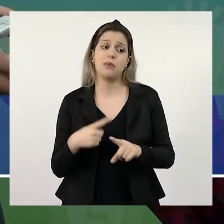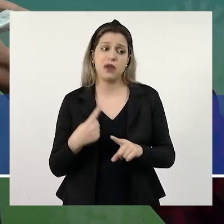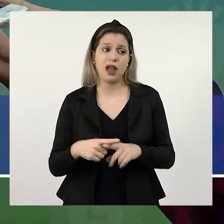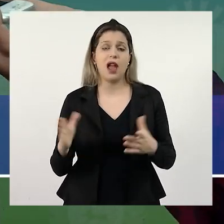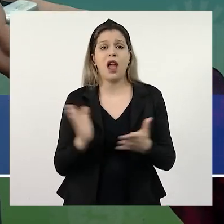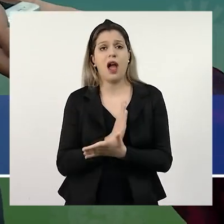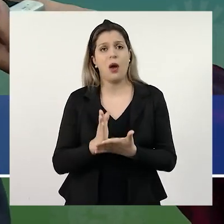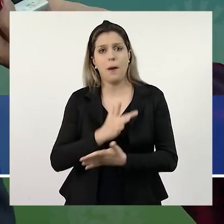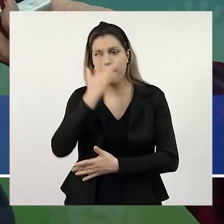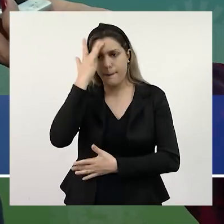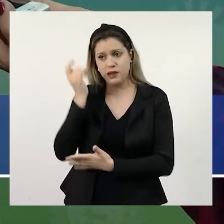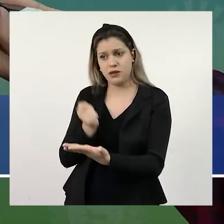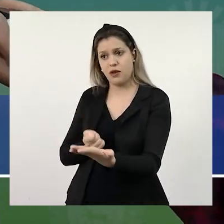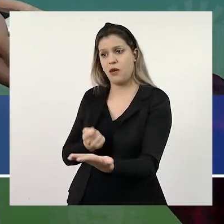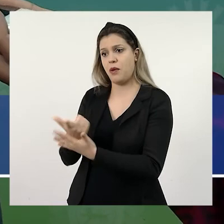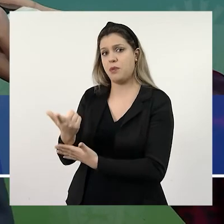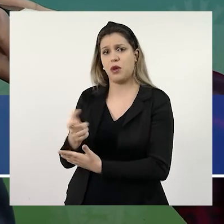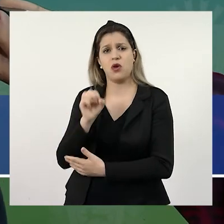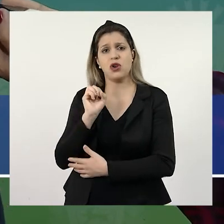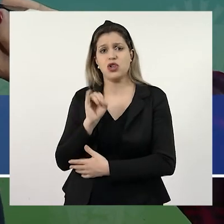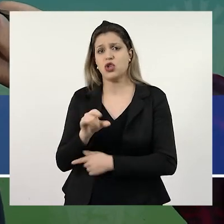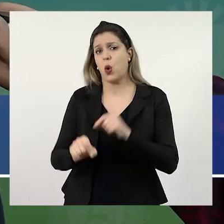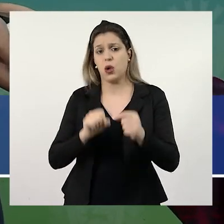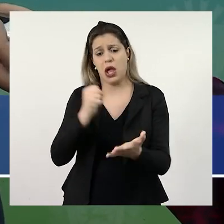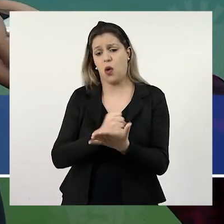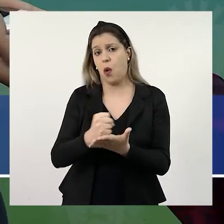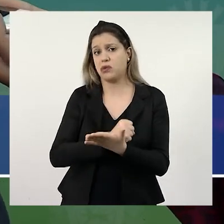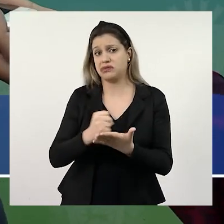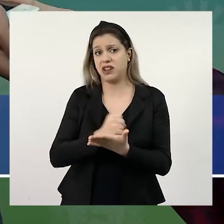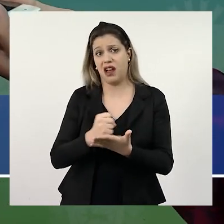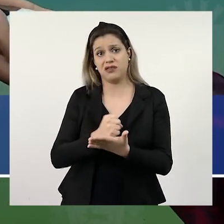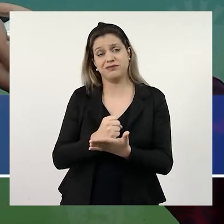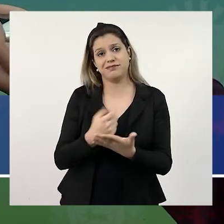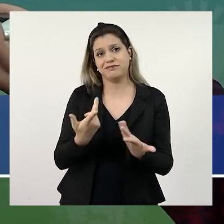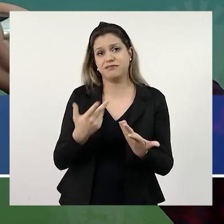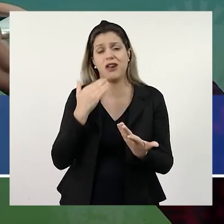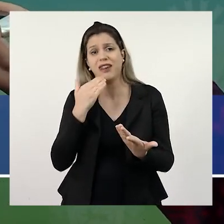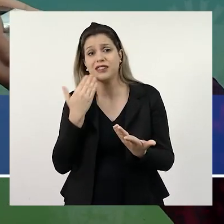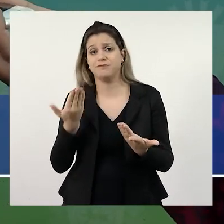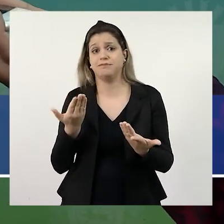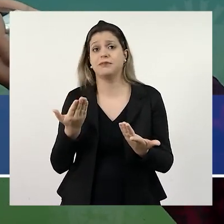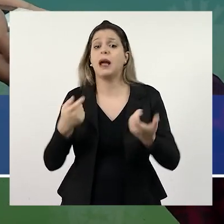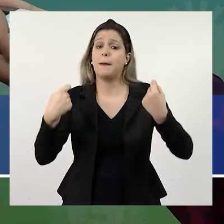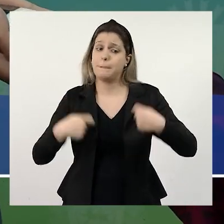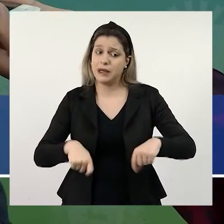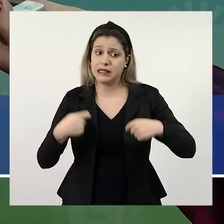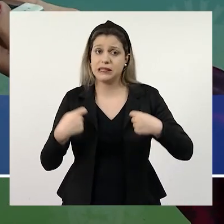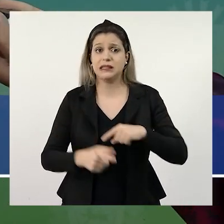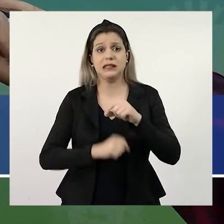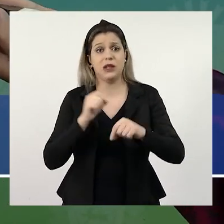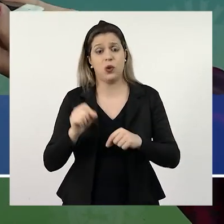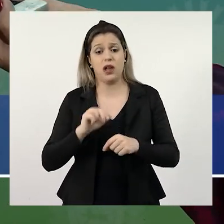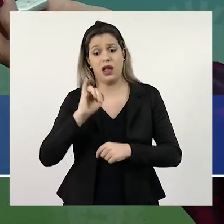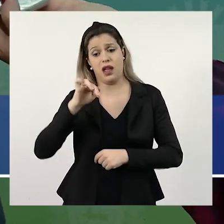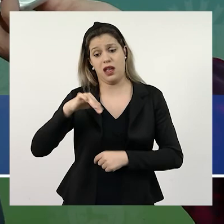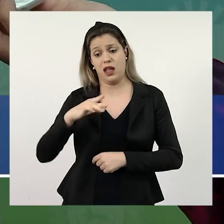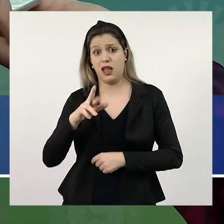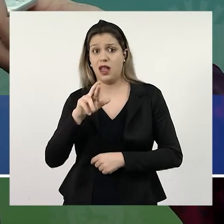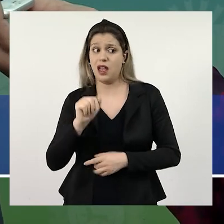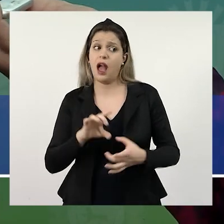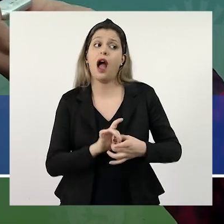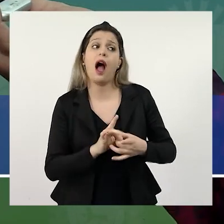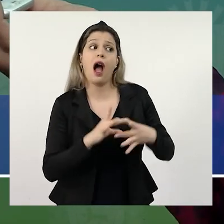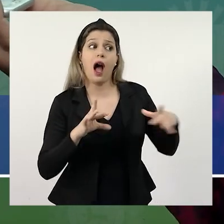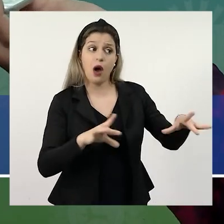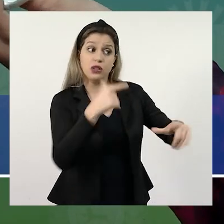assentados e foram adquiridos por terceiro e o contrato é de gaveta. Então, o INCRA tem que dar uma autorização para quem está na terra,